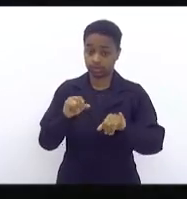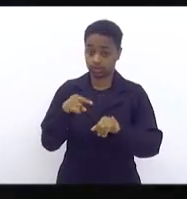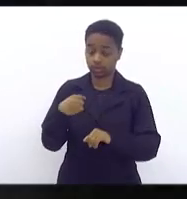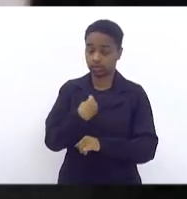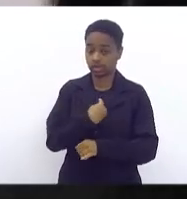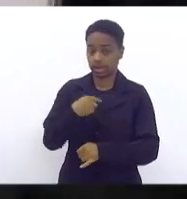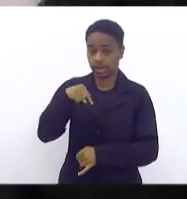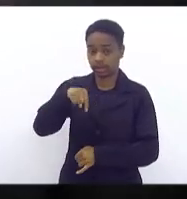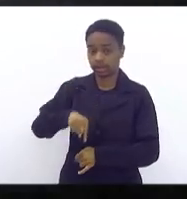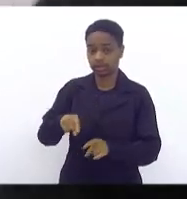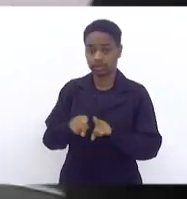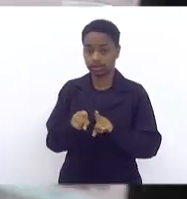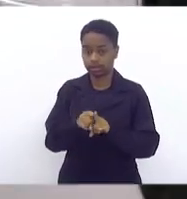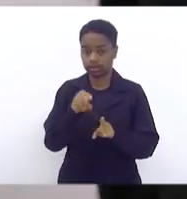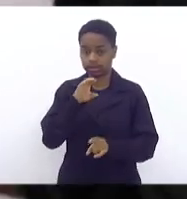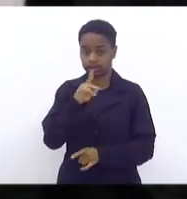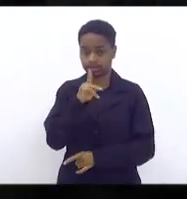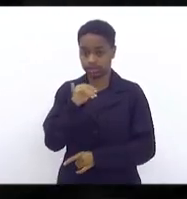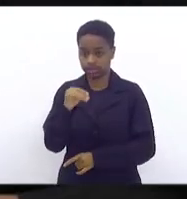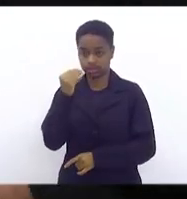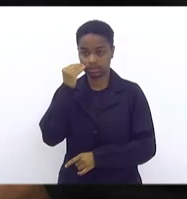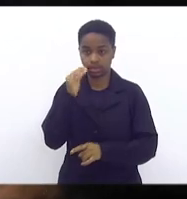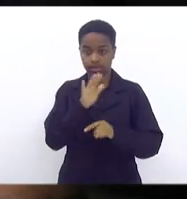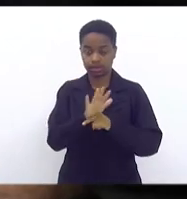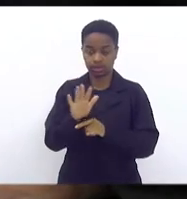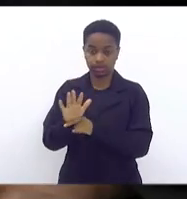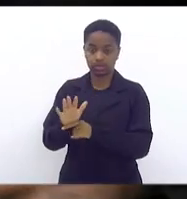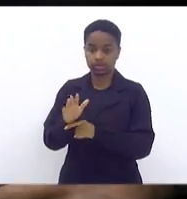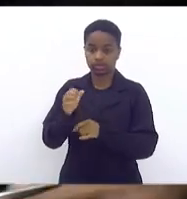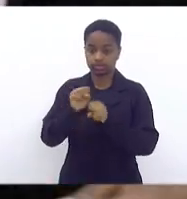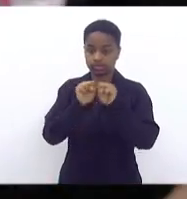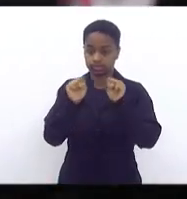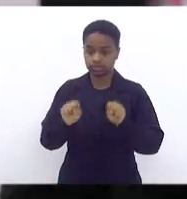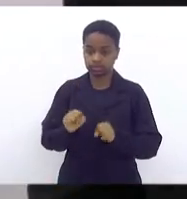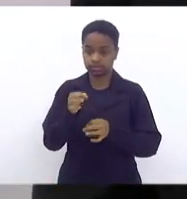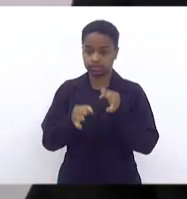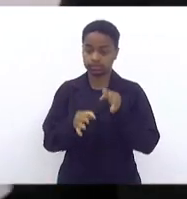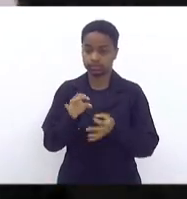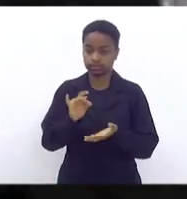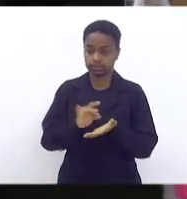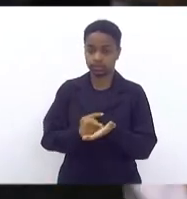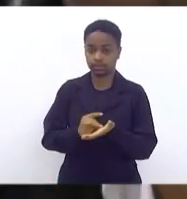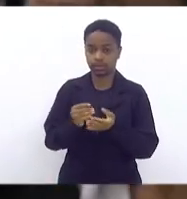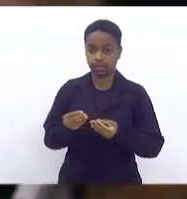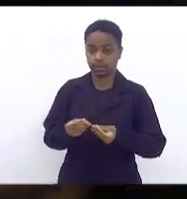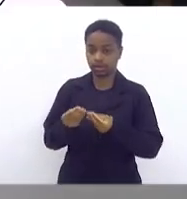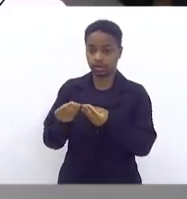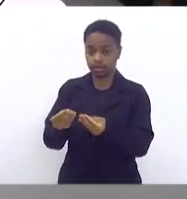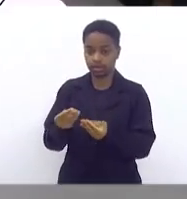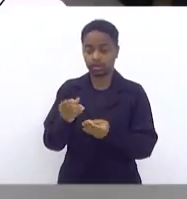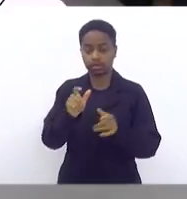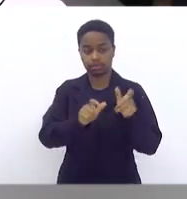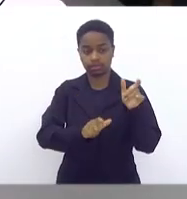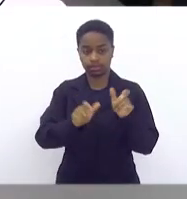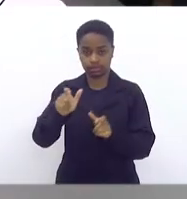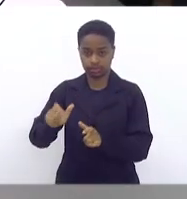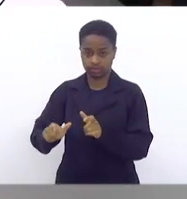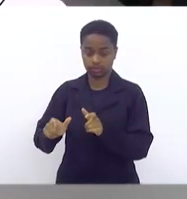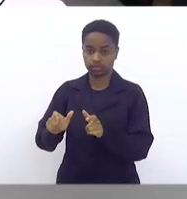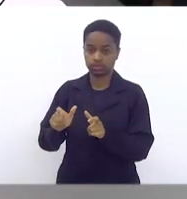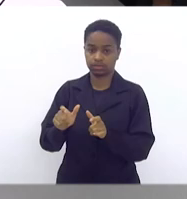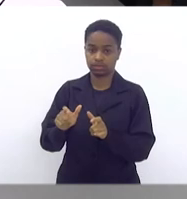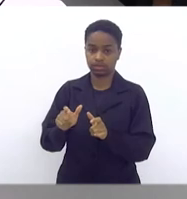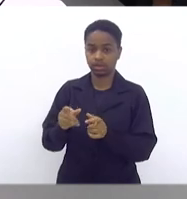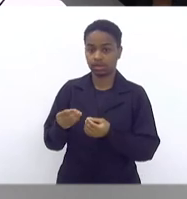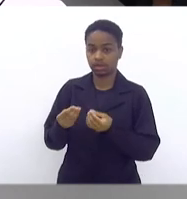também nessa CP e para contribuir para que o sistema de Justiça seja um sistema de justiça que entregue para as cidadãs e os cidadãos o